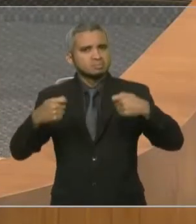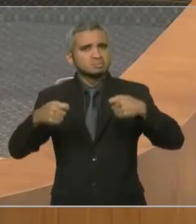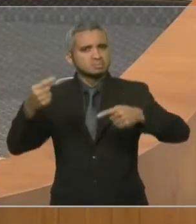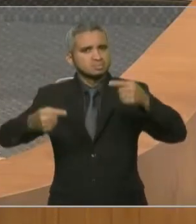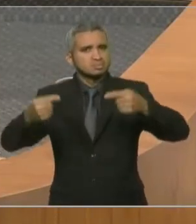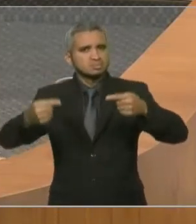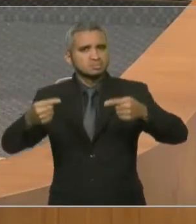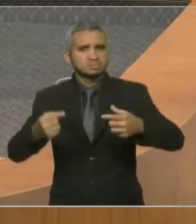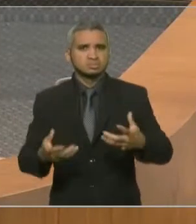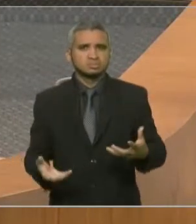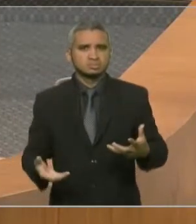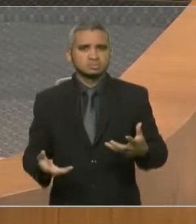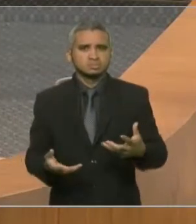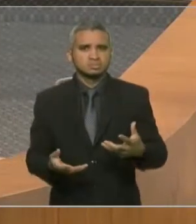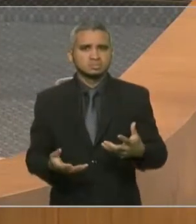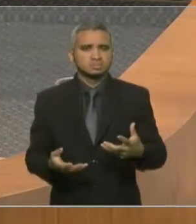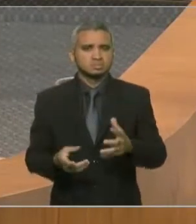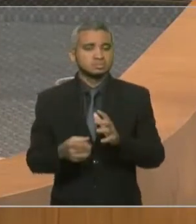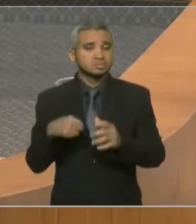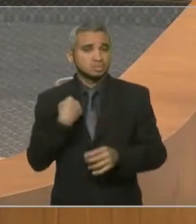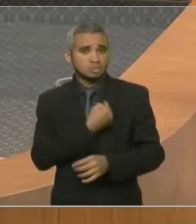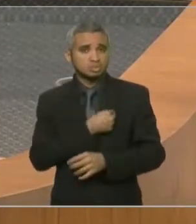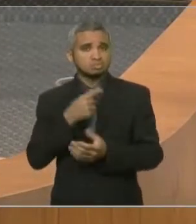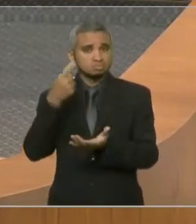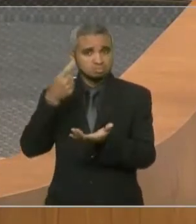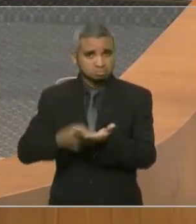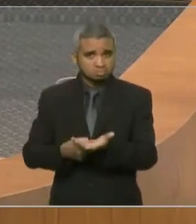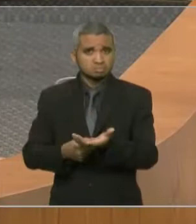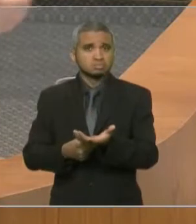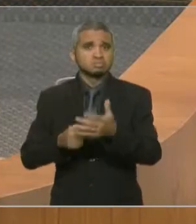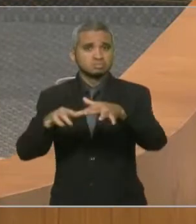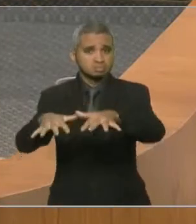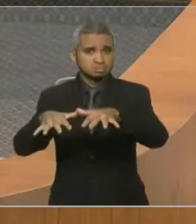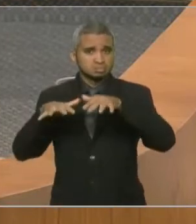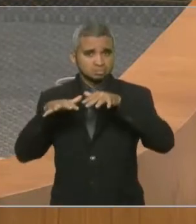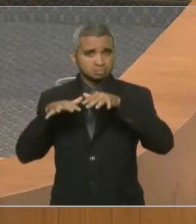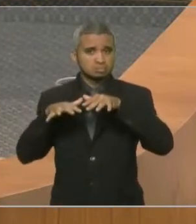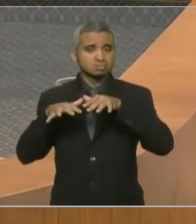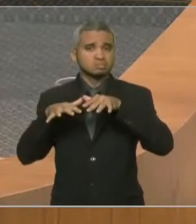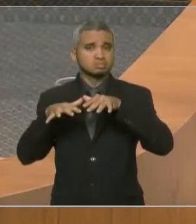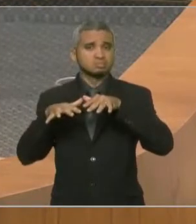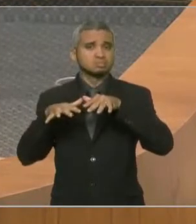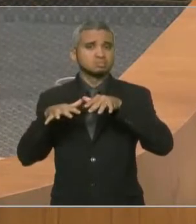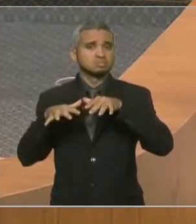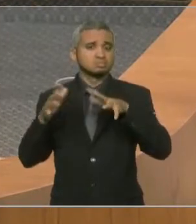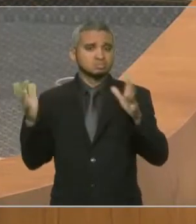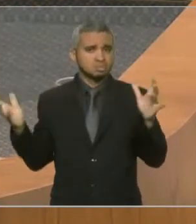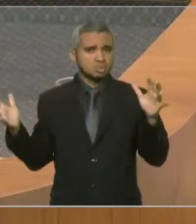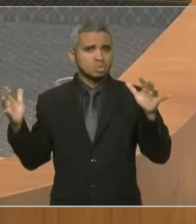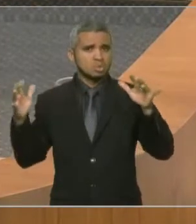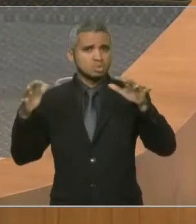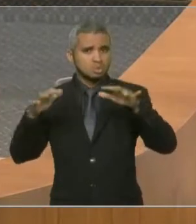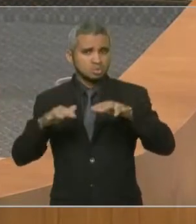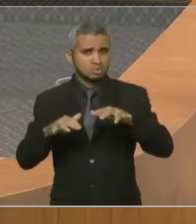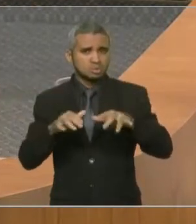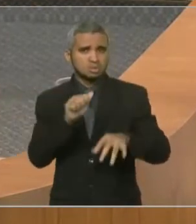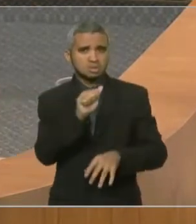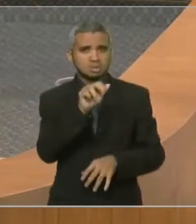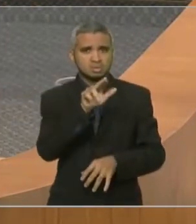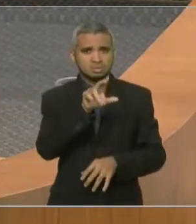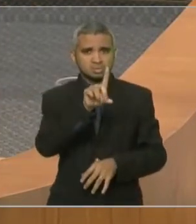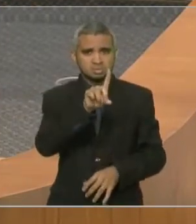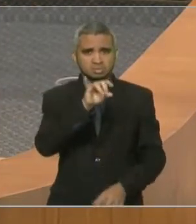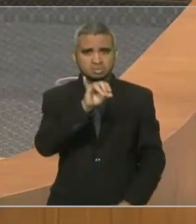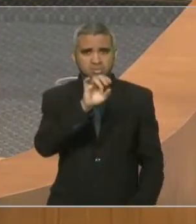Nós tínhamos uma audiência pública que está marcada e que certamente haverá dentro do âmbito